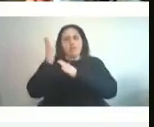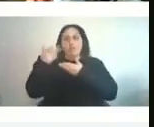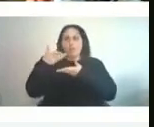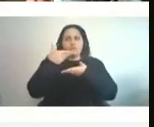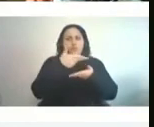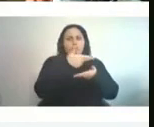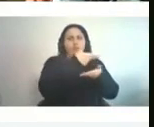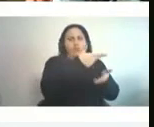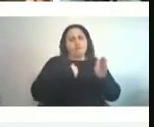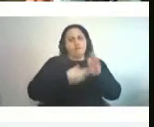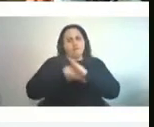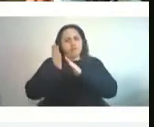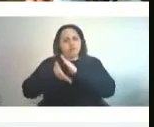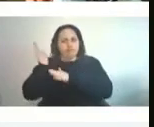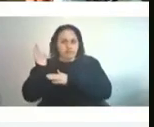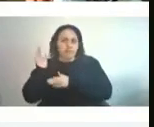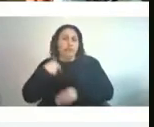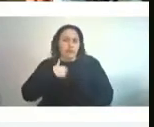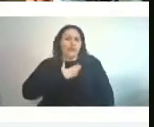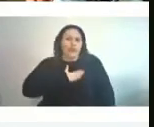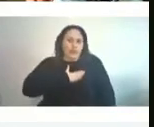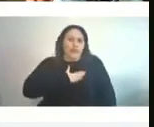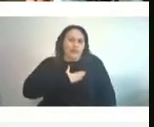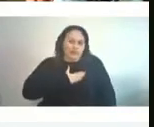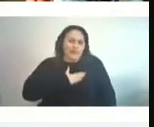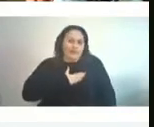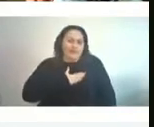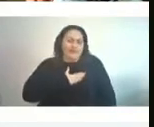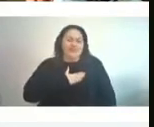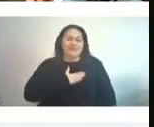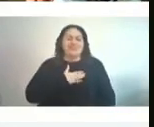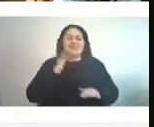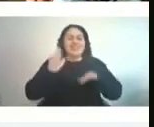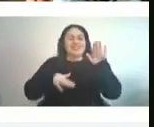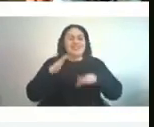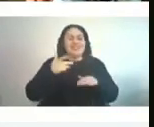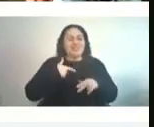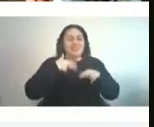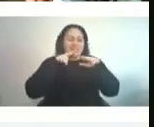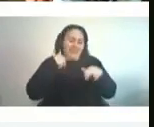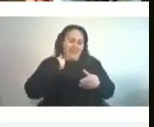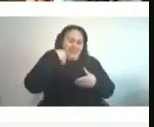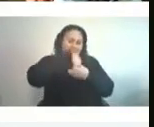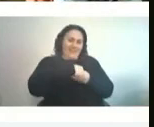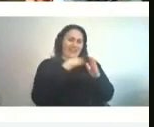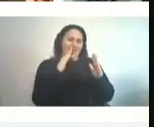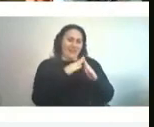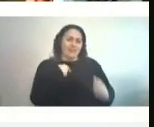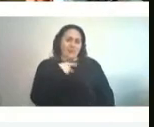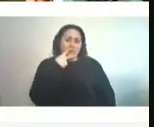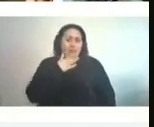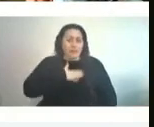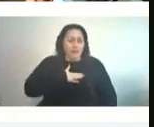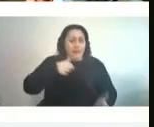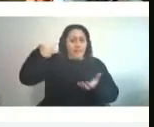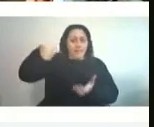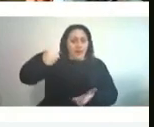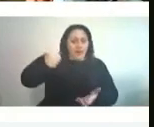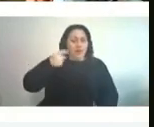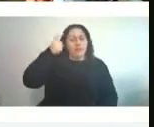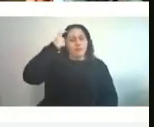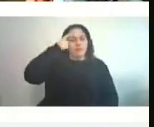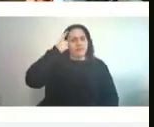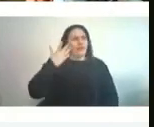convite dali, e eu gosto de viajar, né? Às vezes eu aqui em casa comento que as minhas malas devem ter pensado,